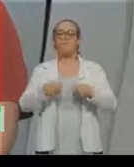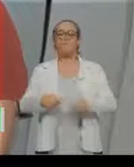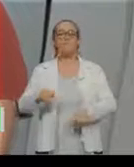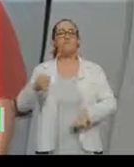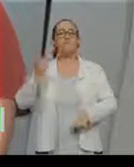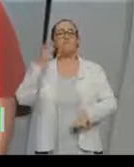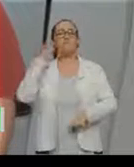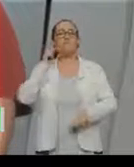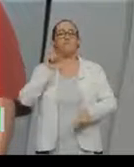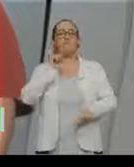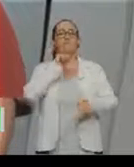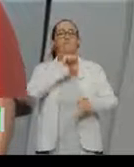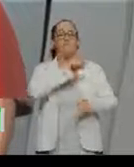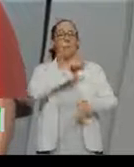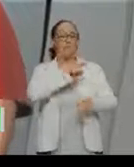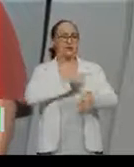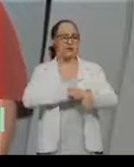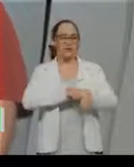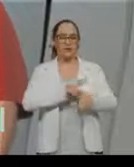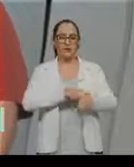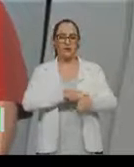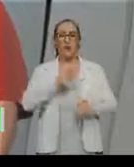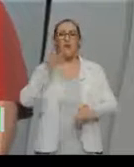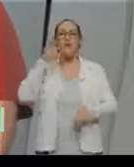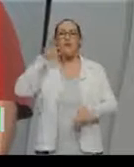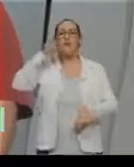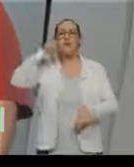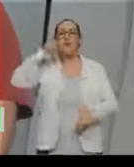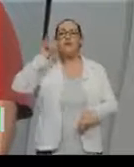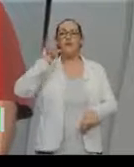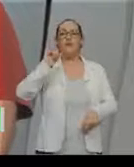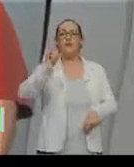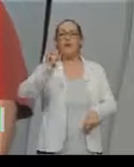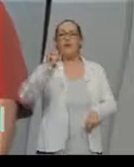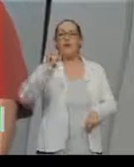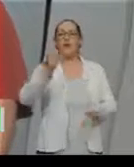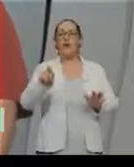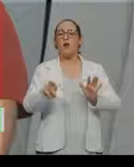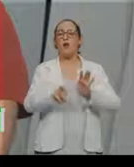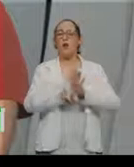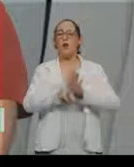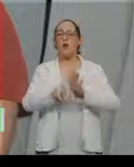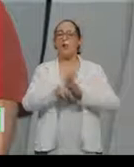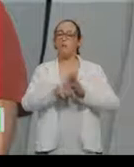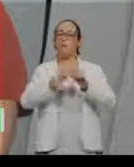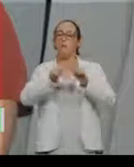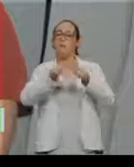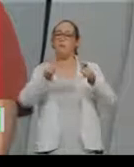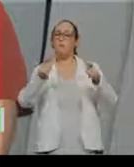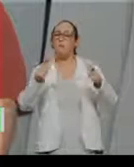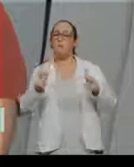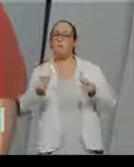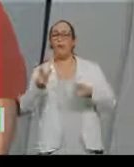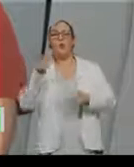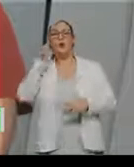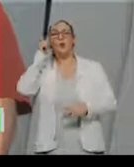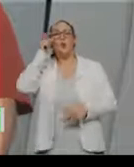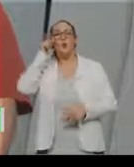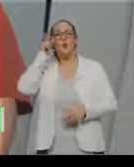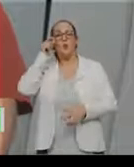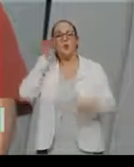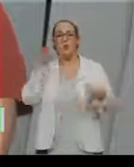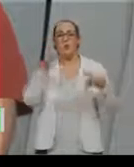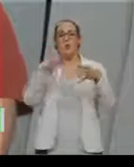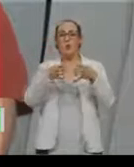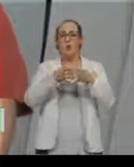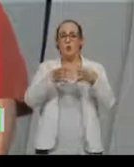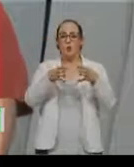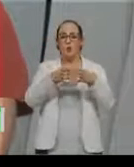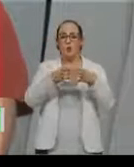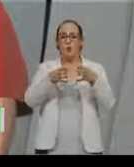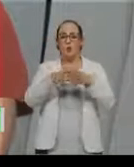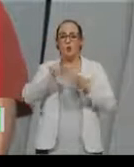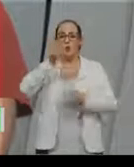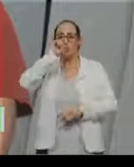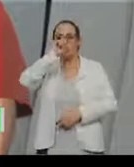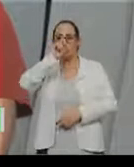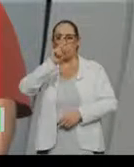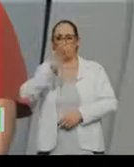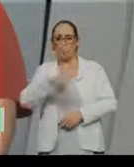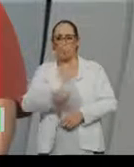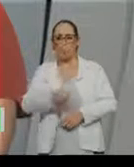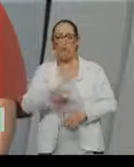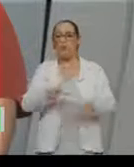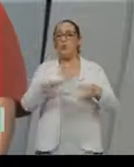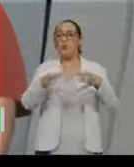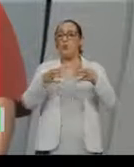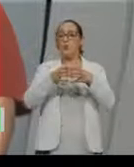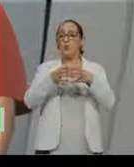momento, para evitar uma contestação maior das ações de interesse de grupos dominantes, grupos de